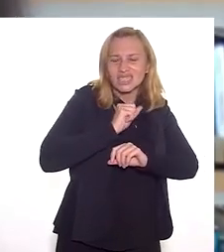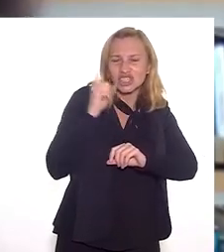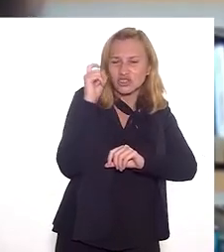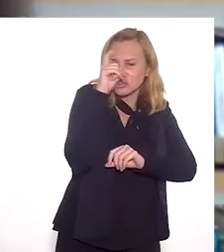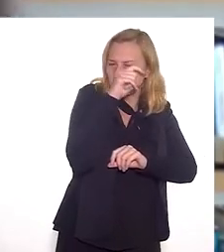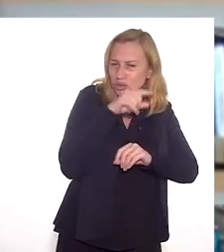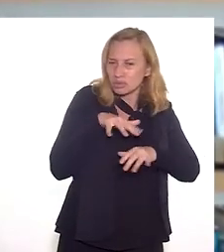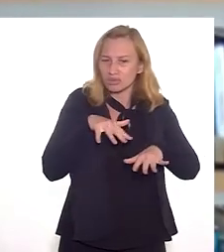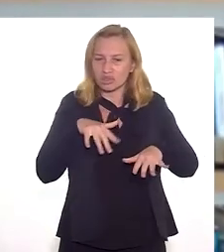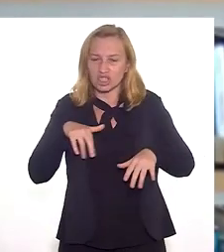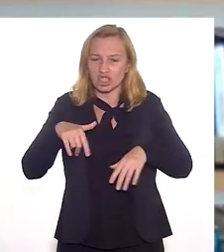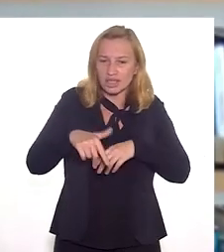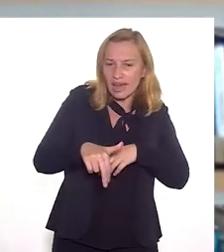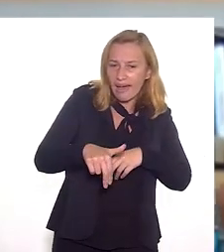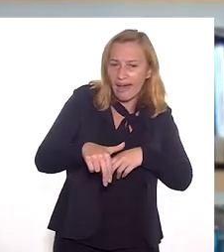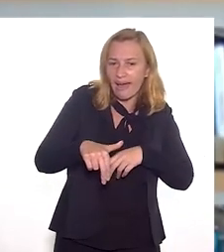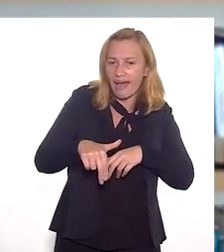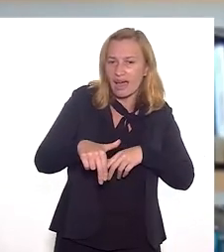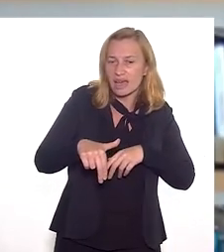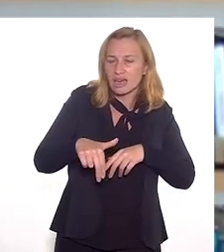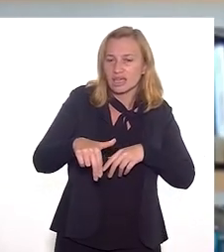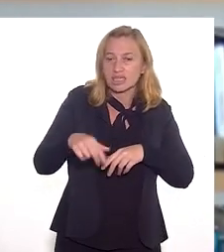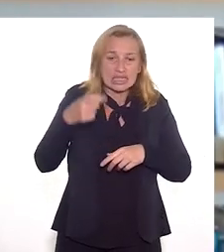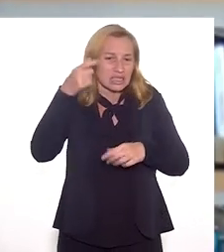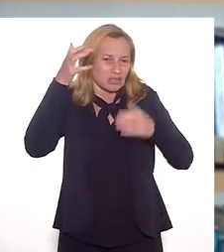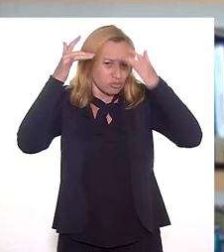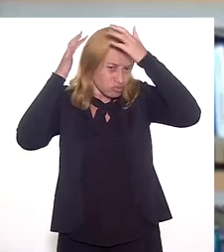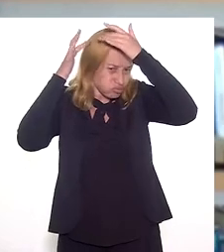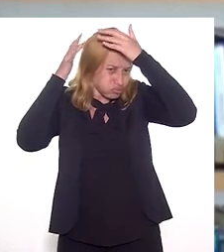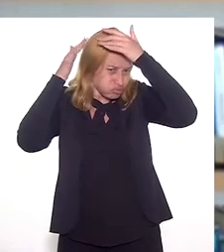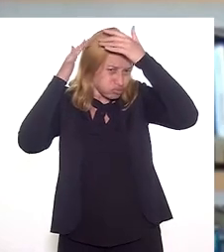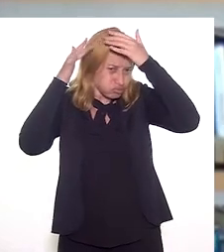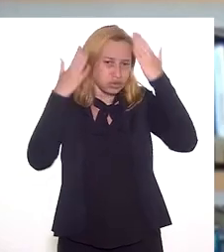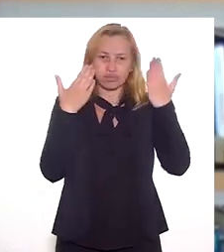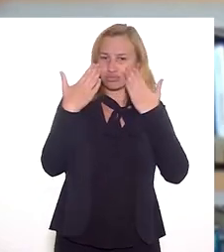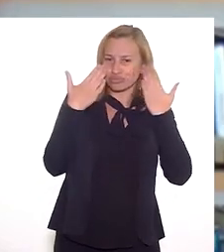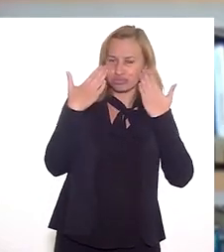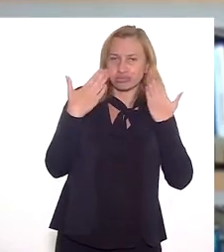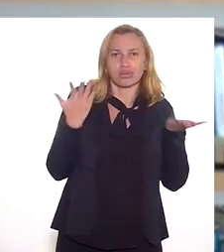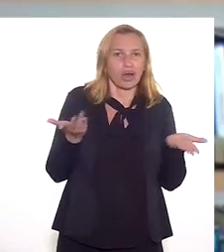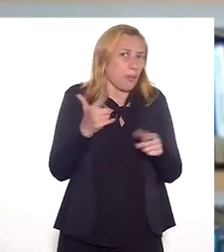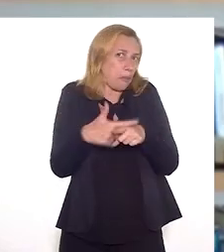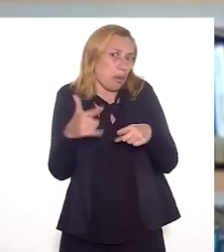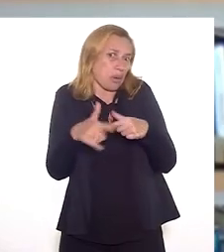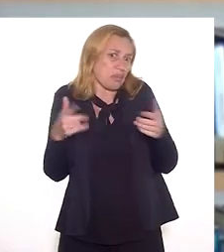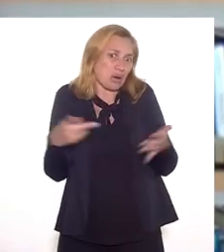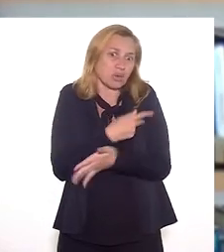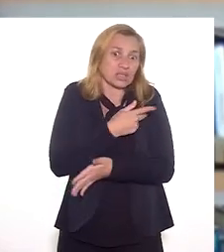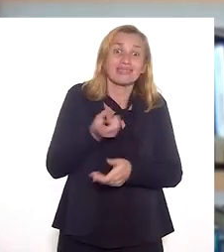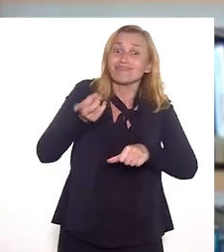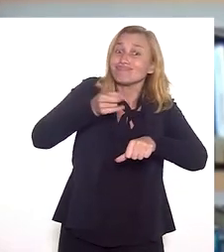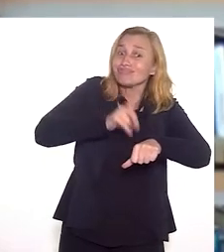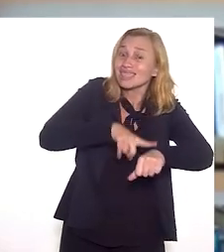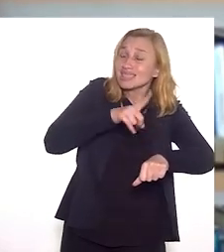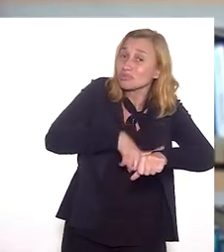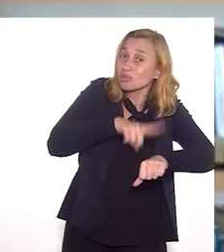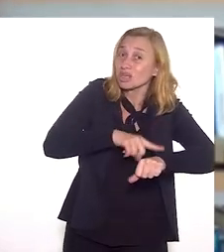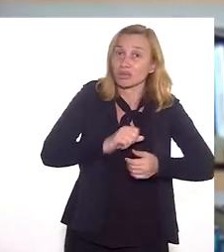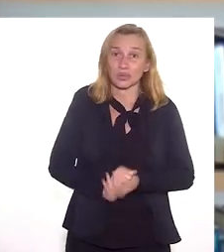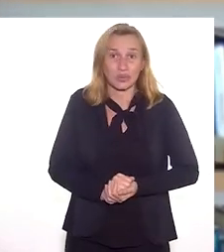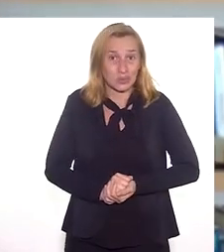várias comorbidades se instalam, doenças motoras, doenças neurológicas, psiquiátricas até. Então,